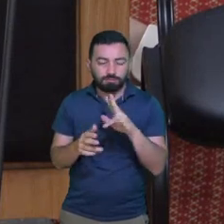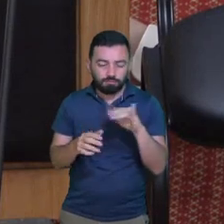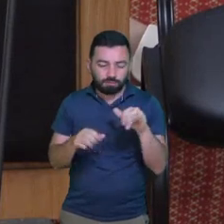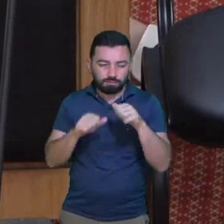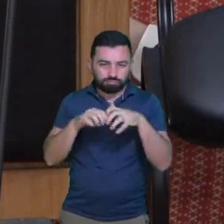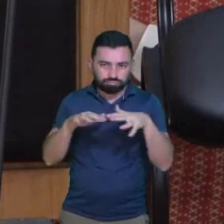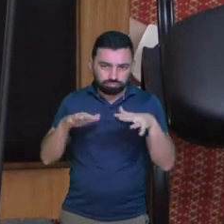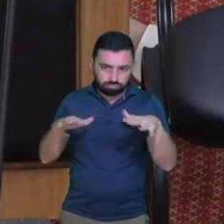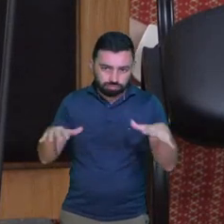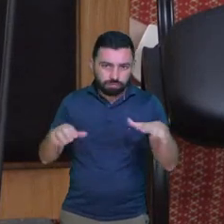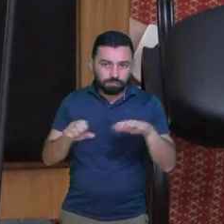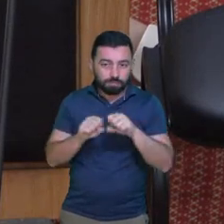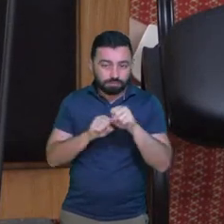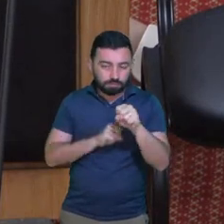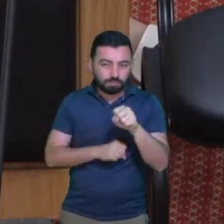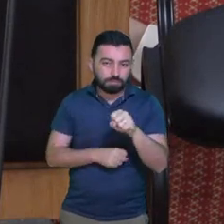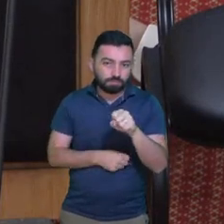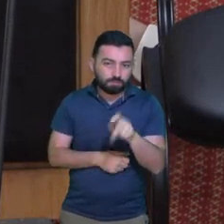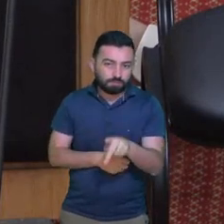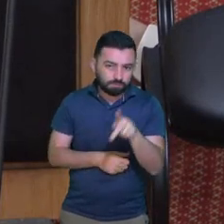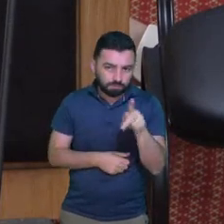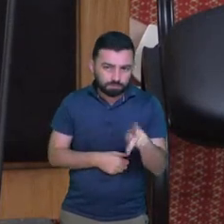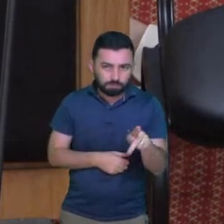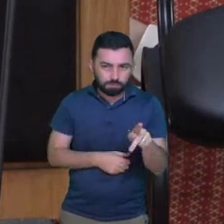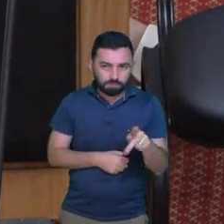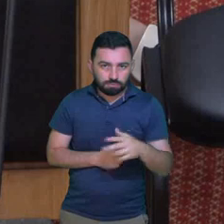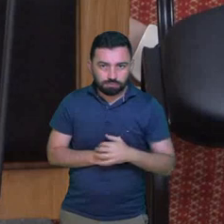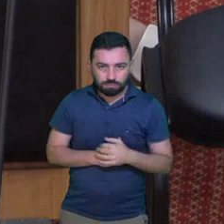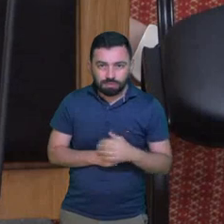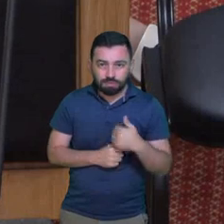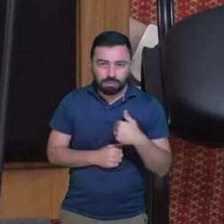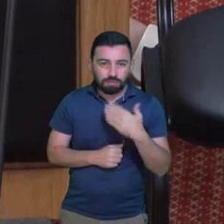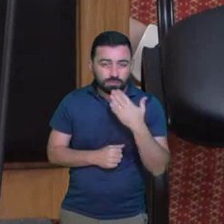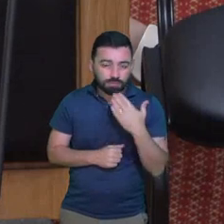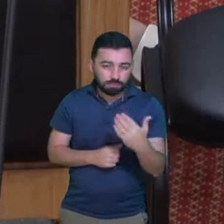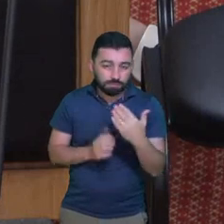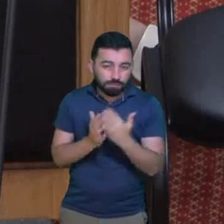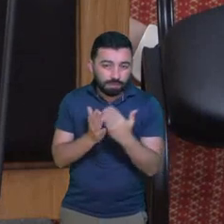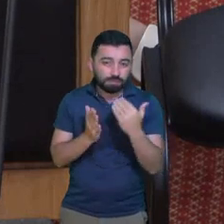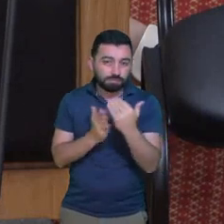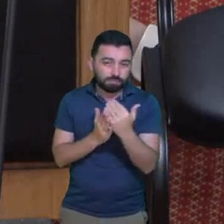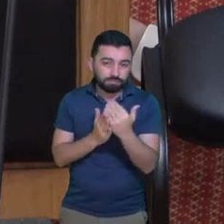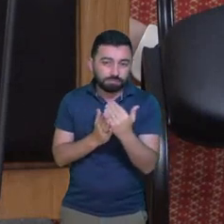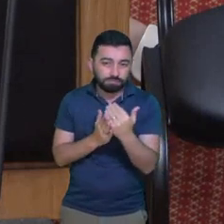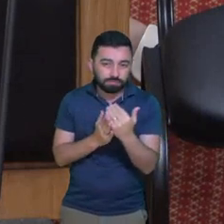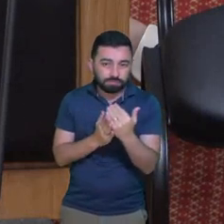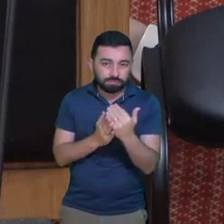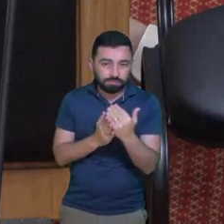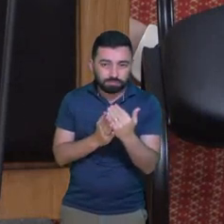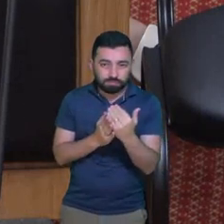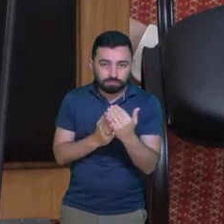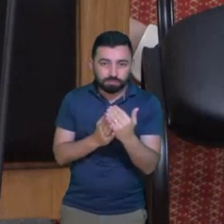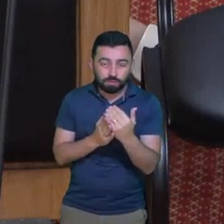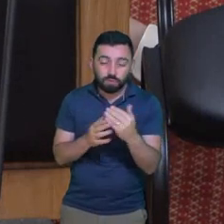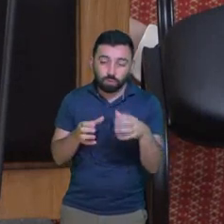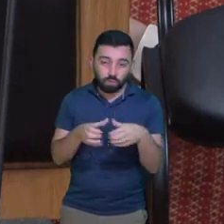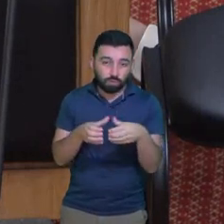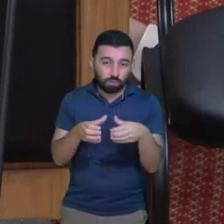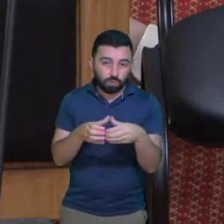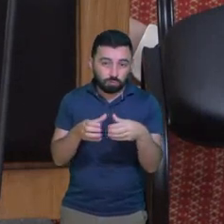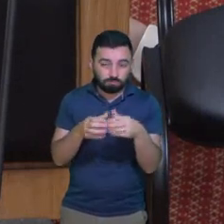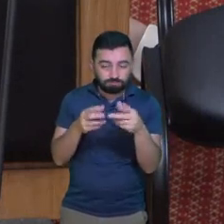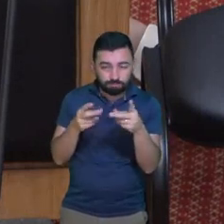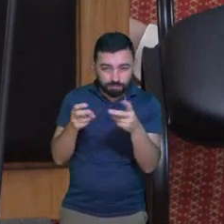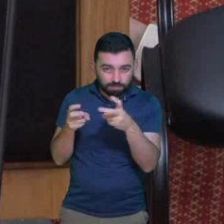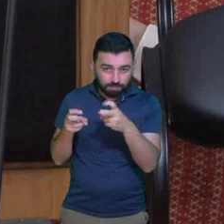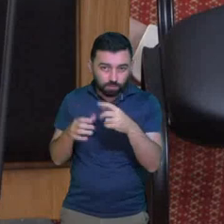dos professores então talvez se a gente der um um flego Zinho e o grupo eh olhar para esse documento